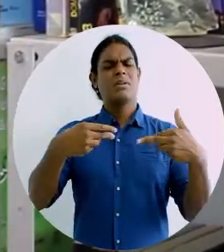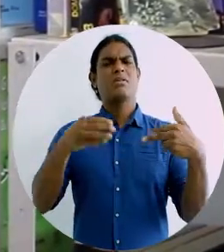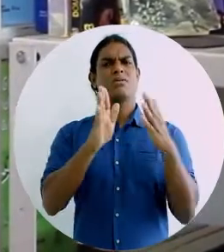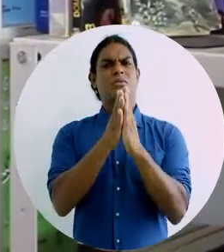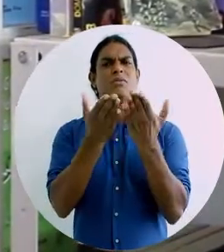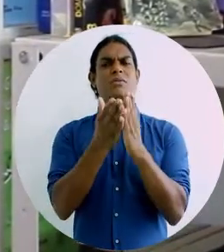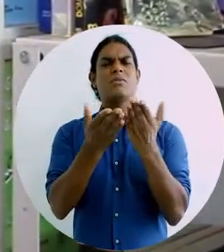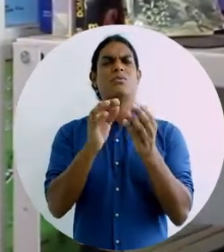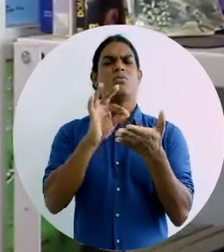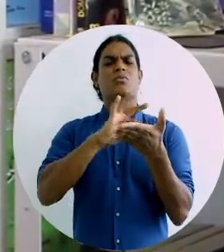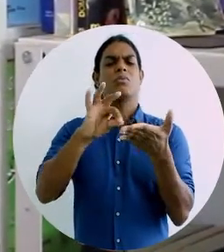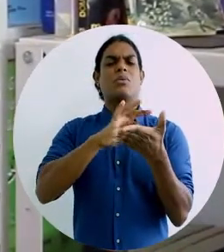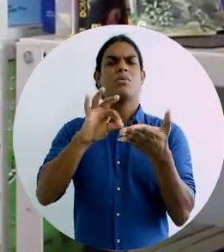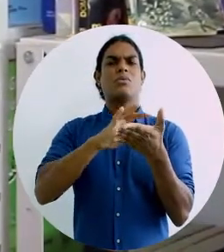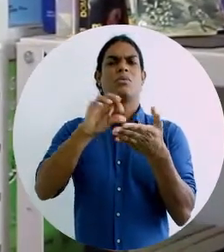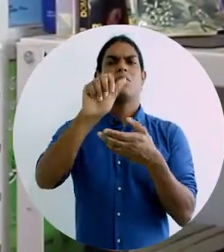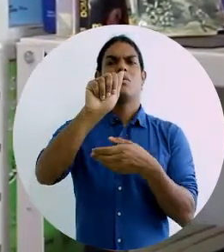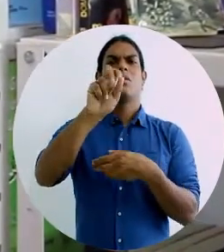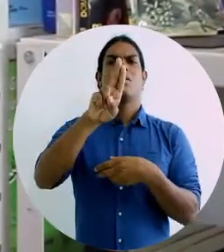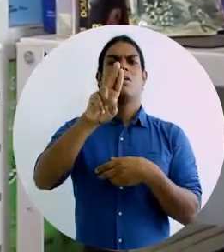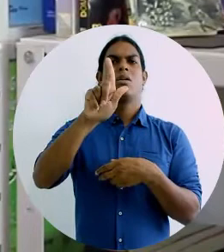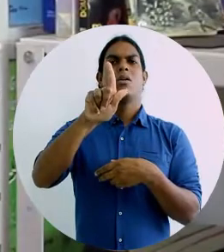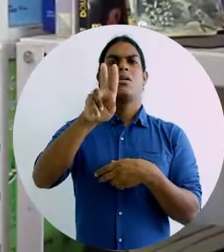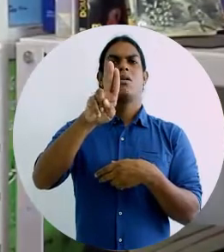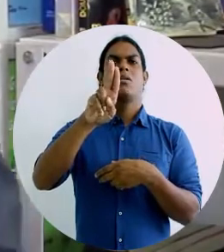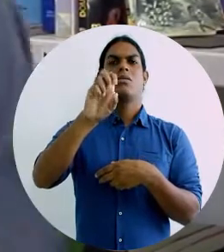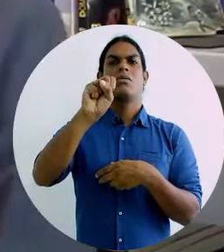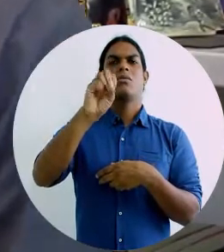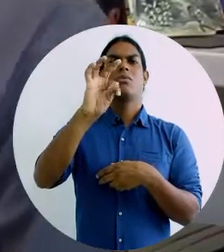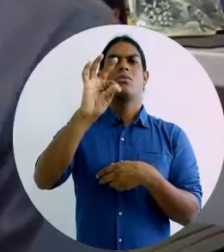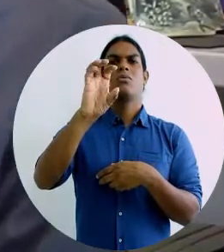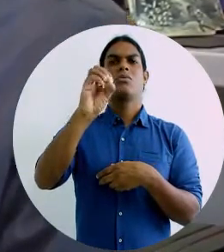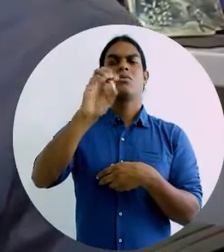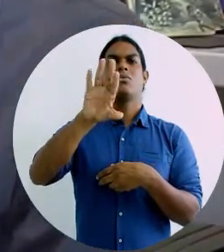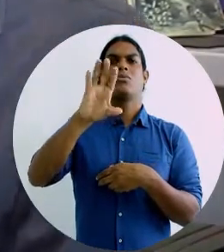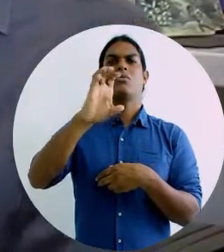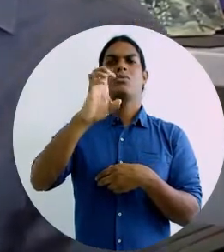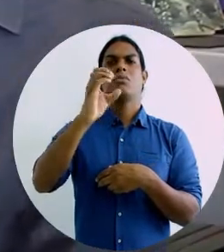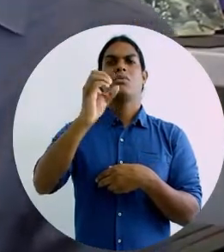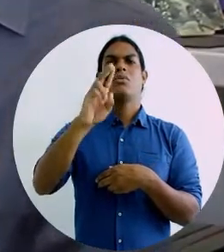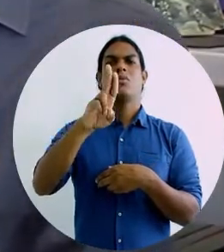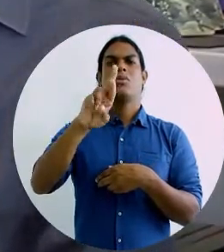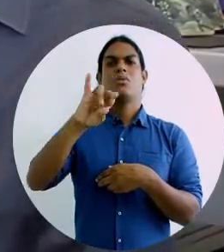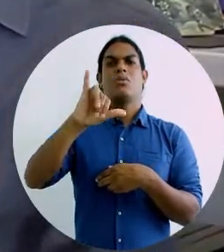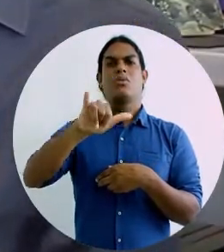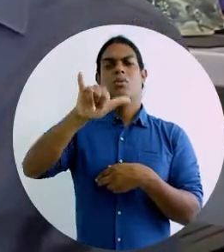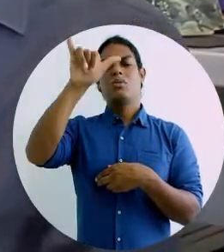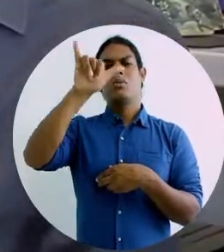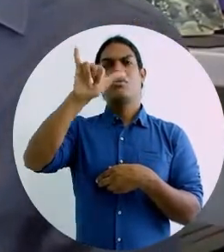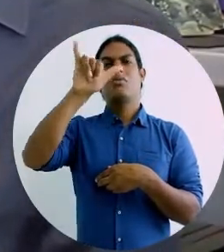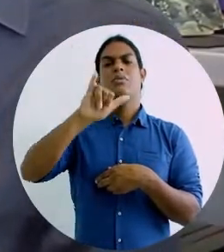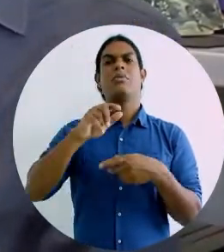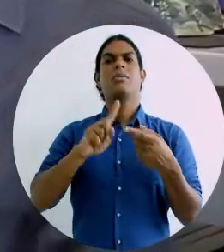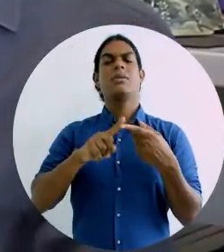são textos, na verdade, que... outro exemplo aqui, ó, Tempo de Esperança.